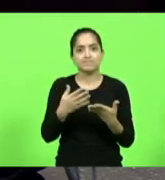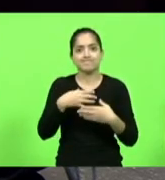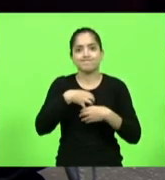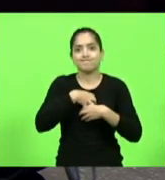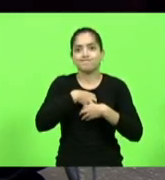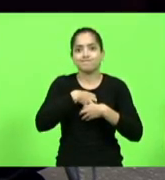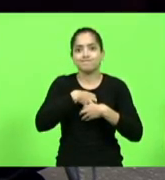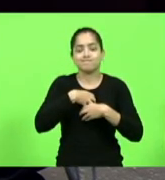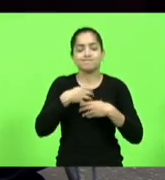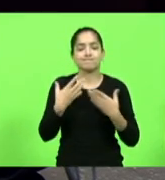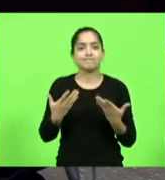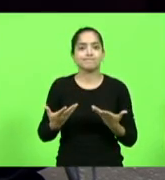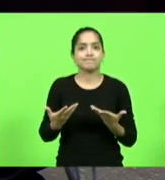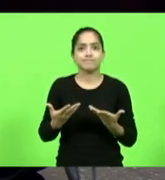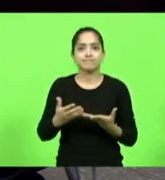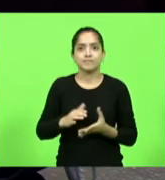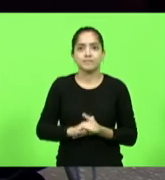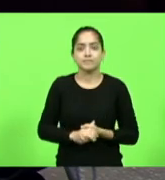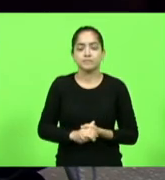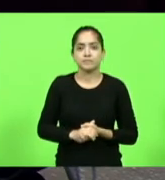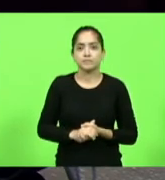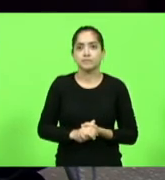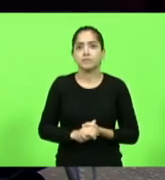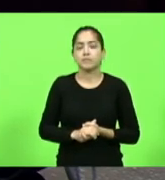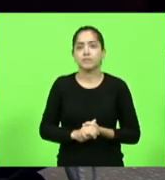Não há mais.